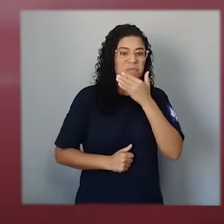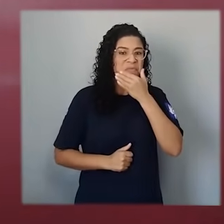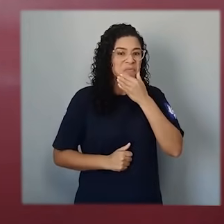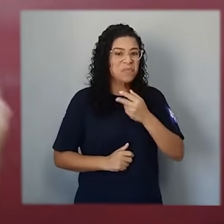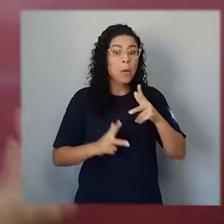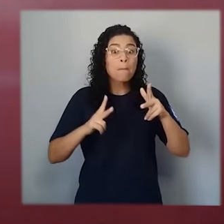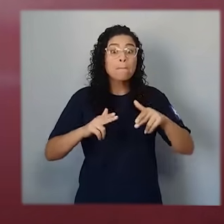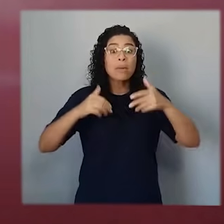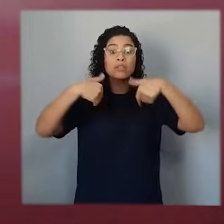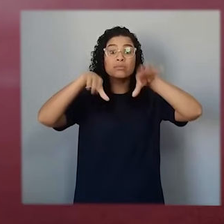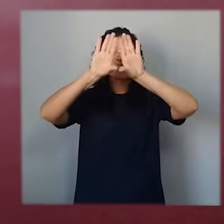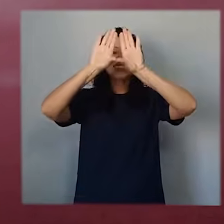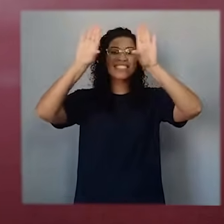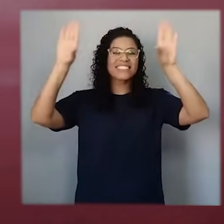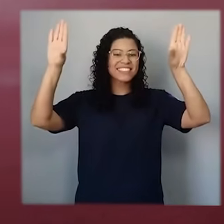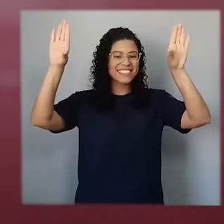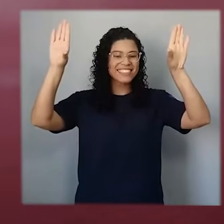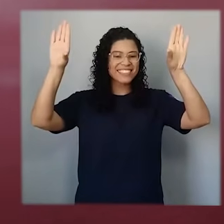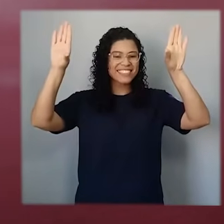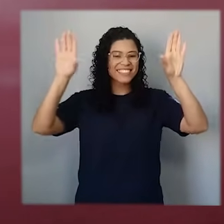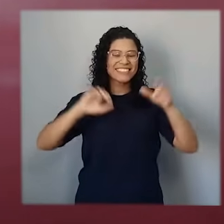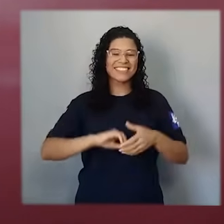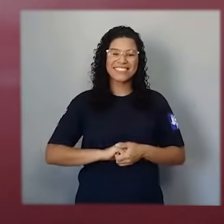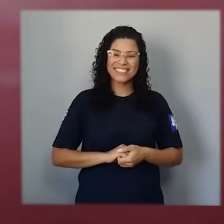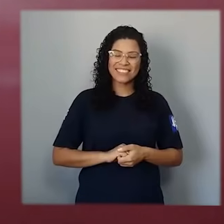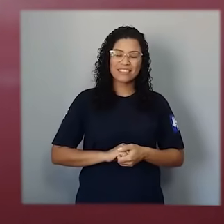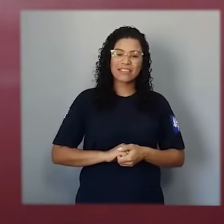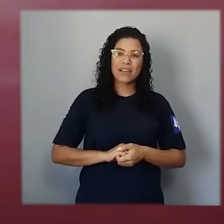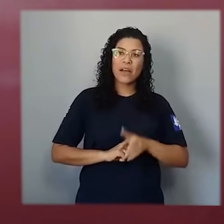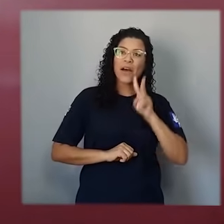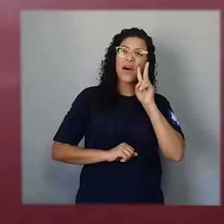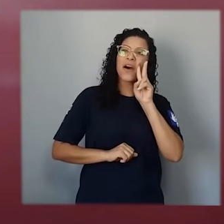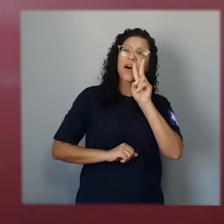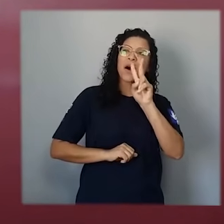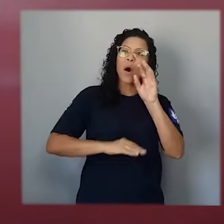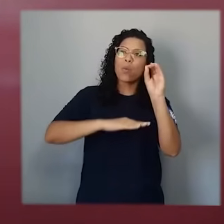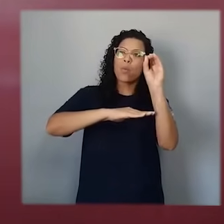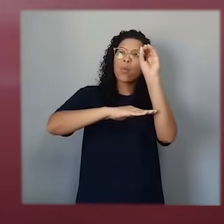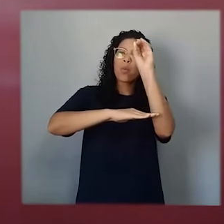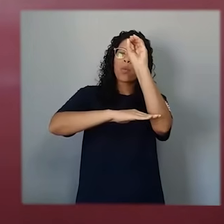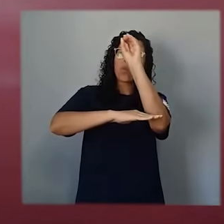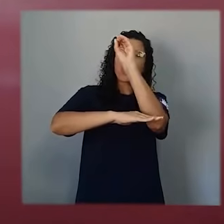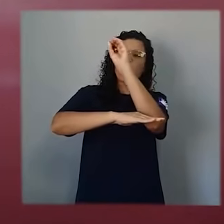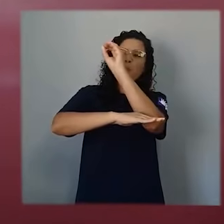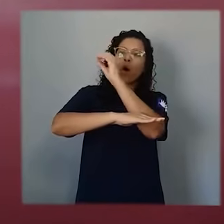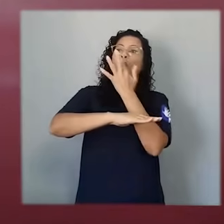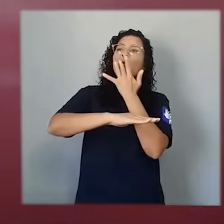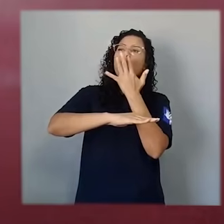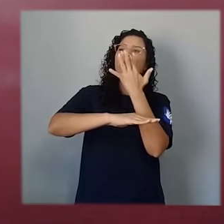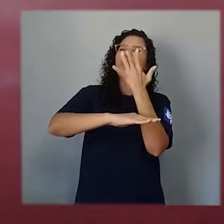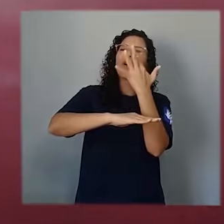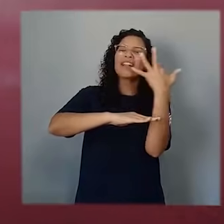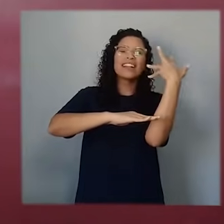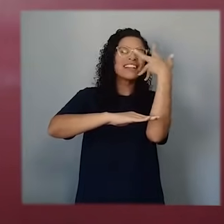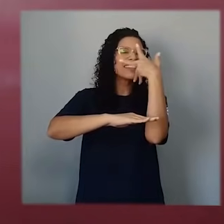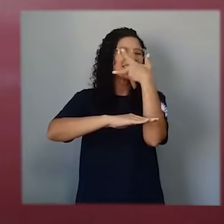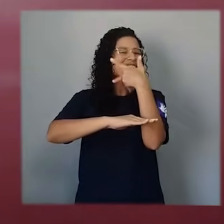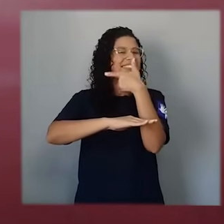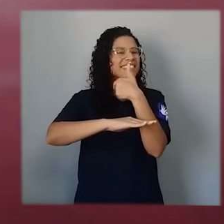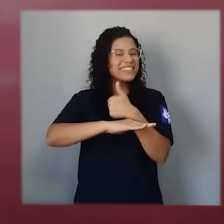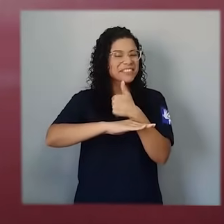o mesmo céu, vendo aquele pôr do sol tão colorido. Que